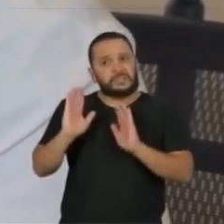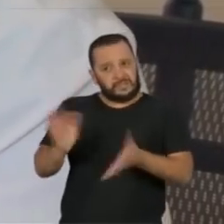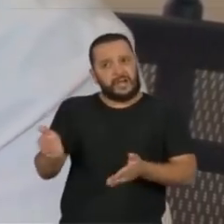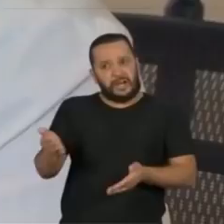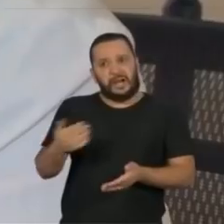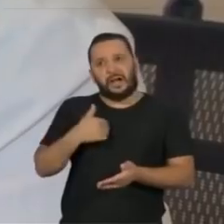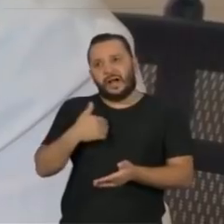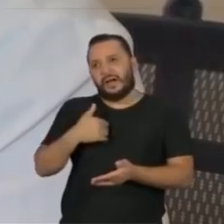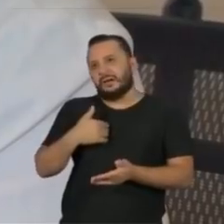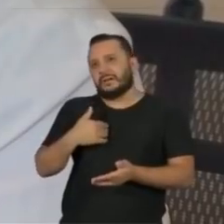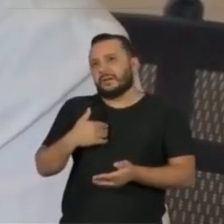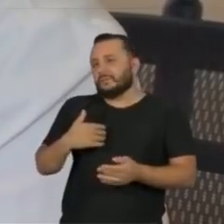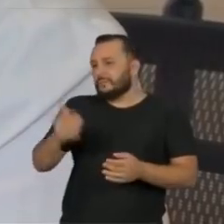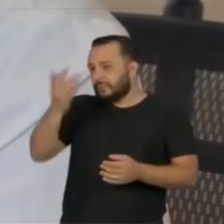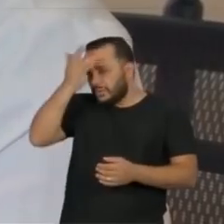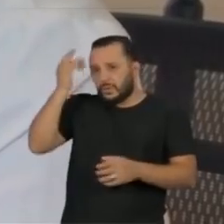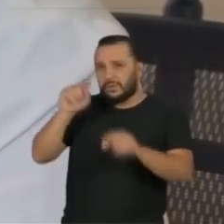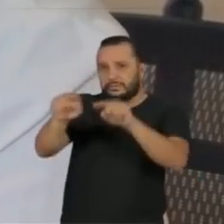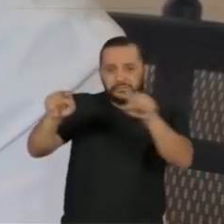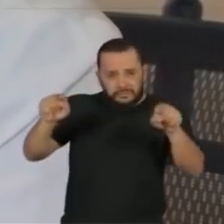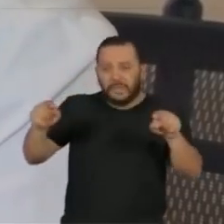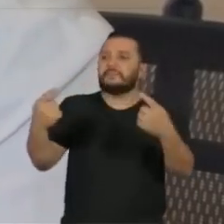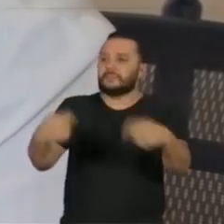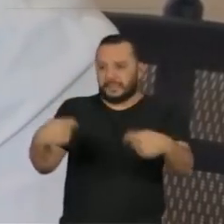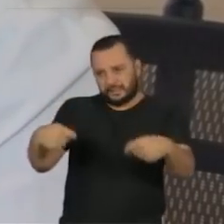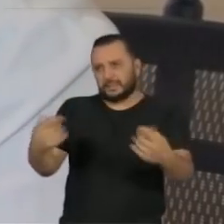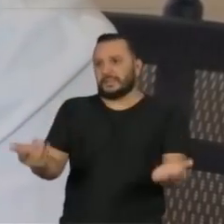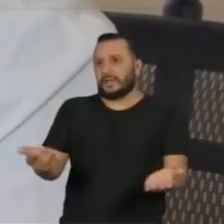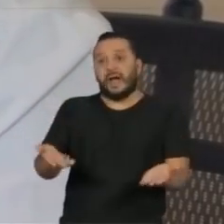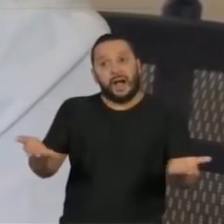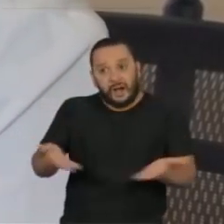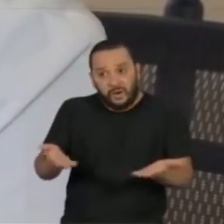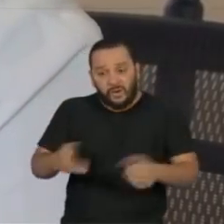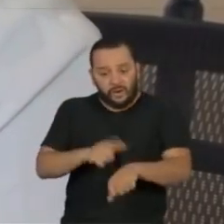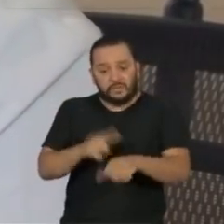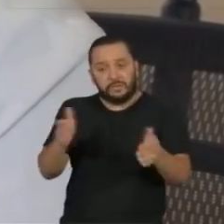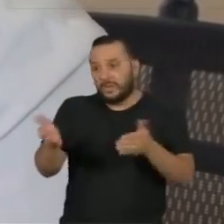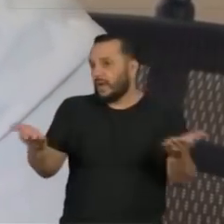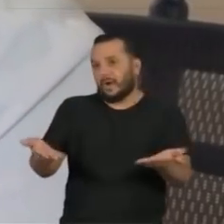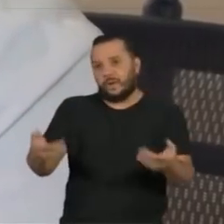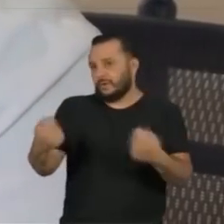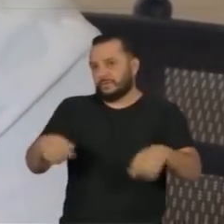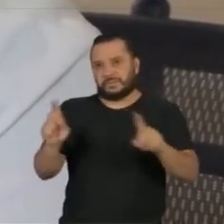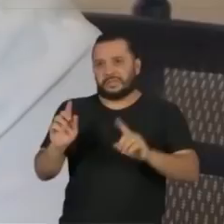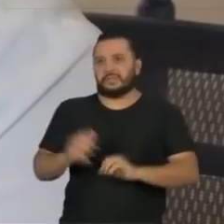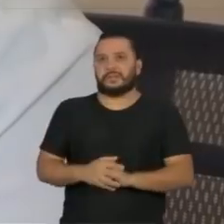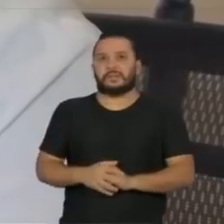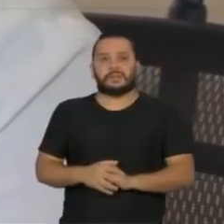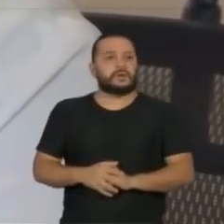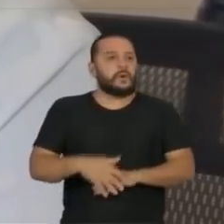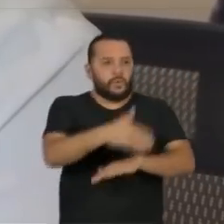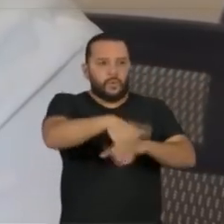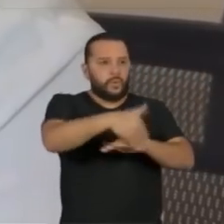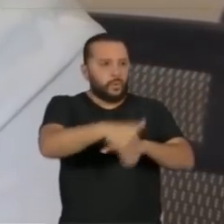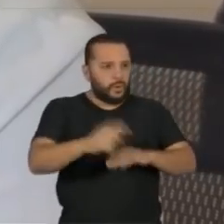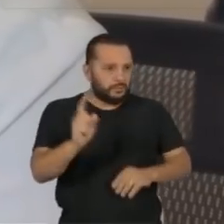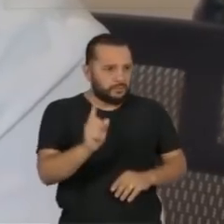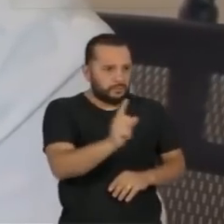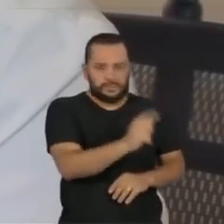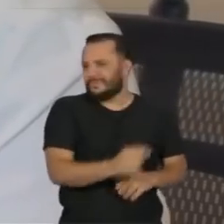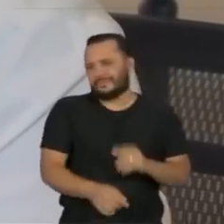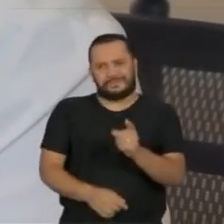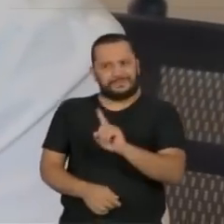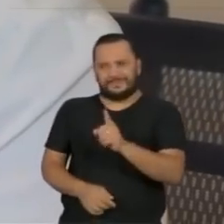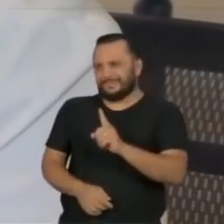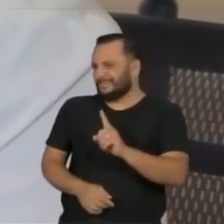ao contato próximo com pessoas a gente vai precisar. Nesse momento não há necessidade. Nem para andar nas ruas. Muito menos. Na